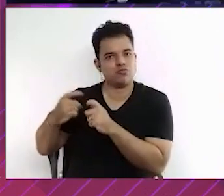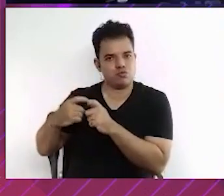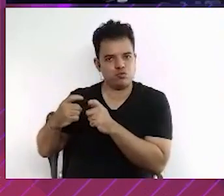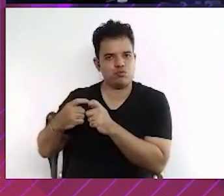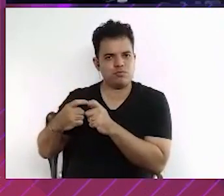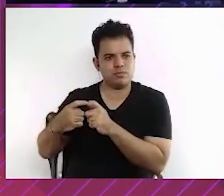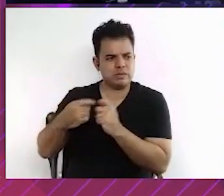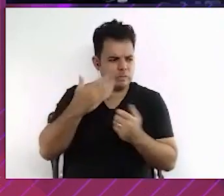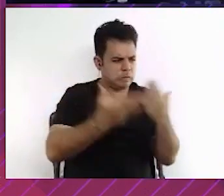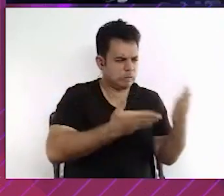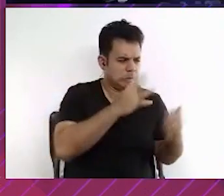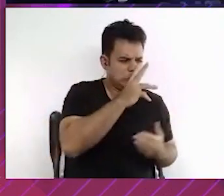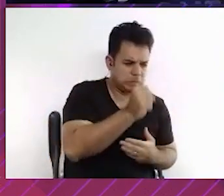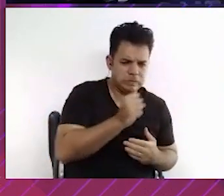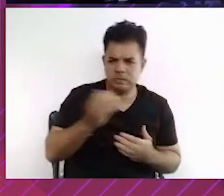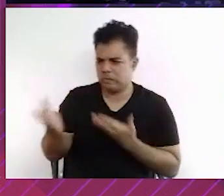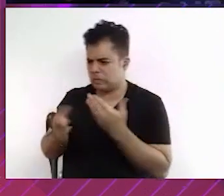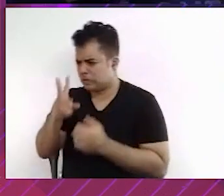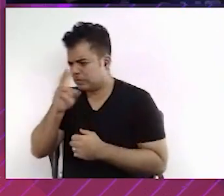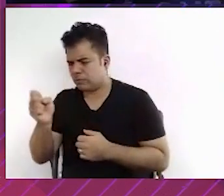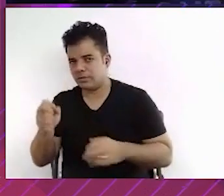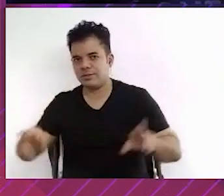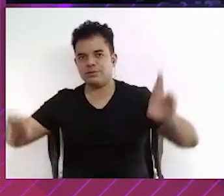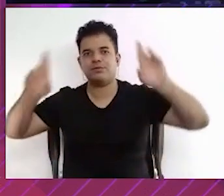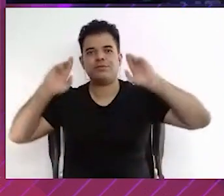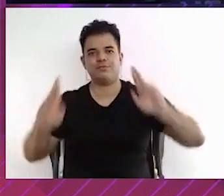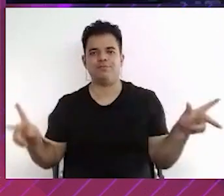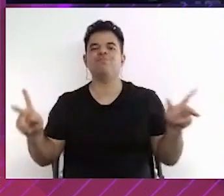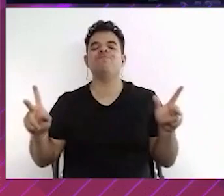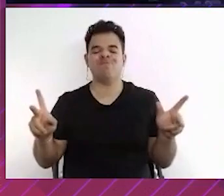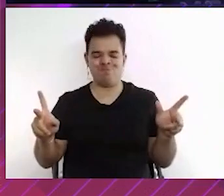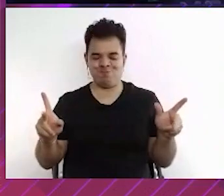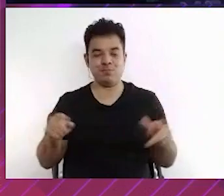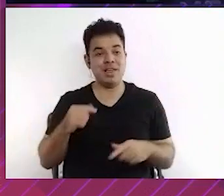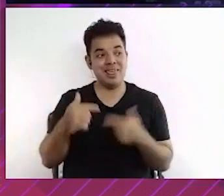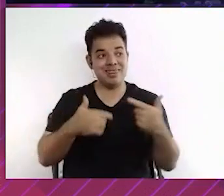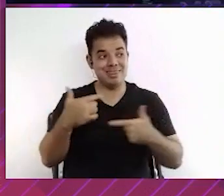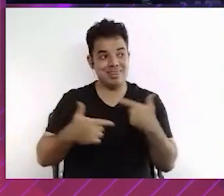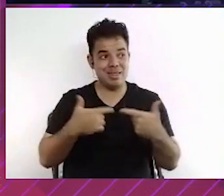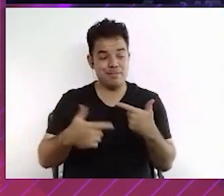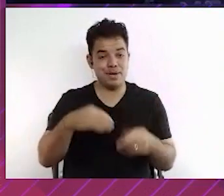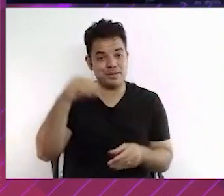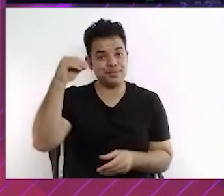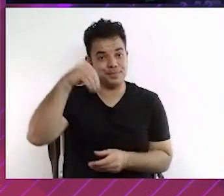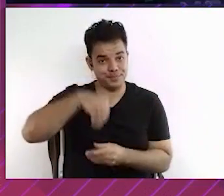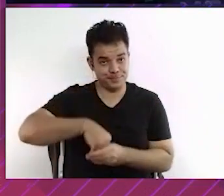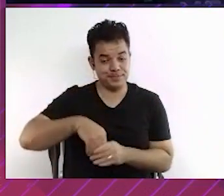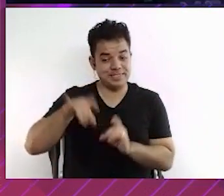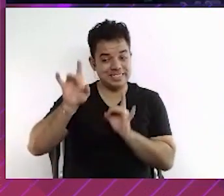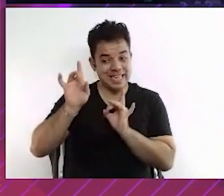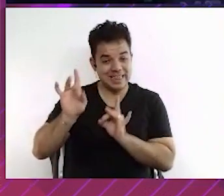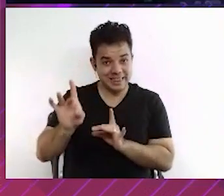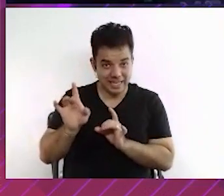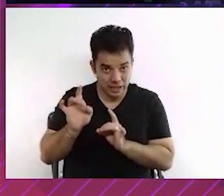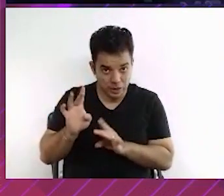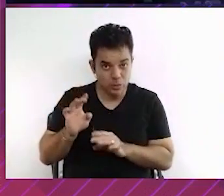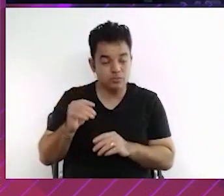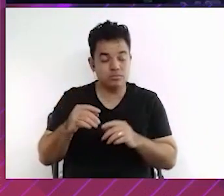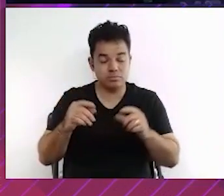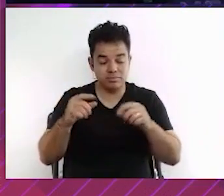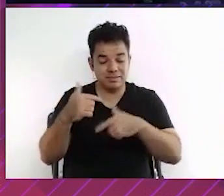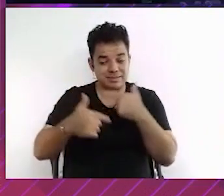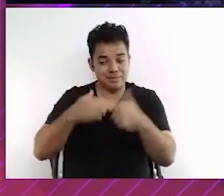é importante, porque a pessoa que trabalha na terapia intensiva o técnico de enfermagem que trabalha na terapia